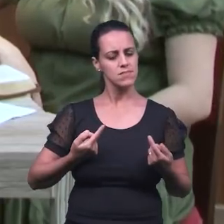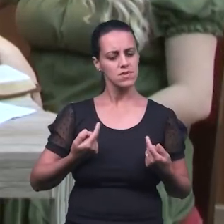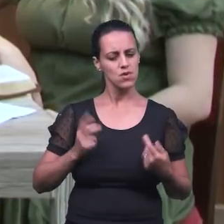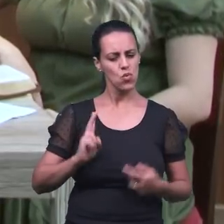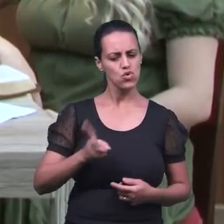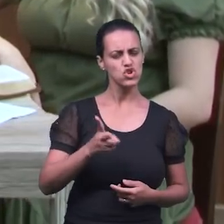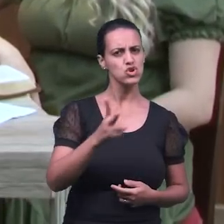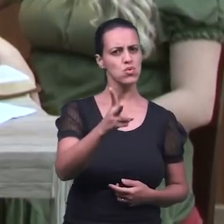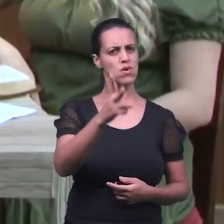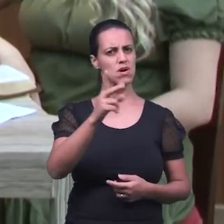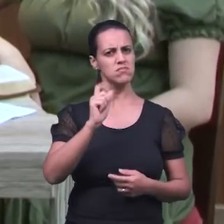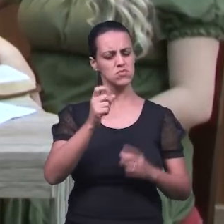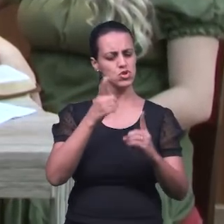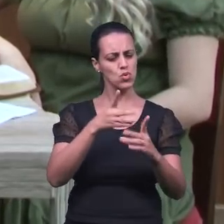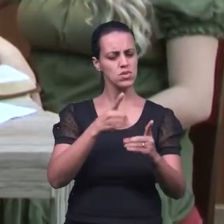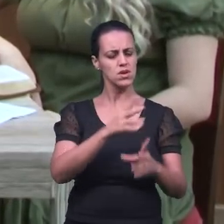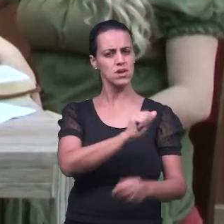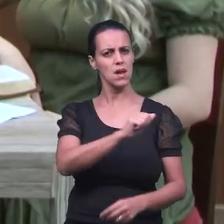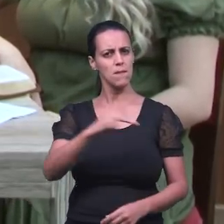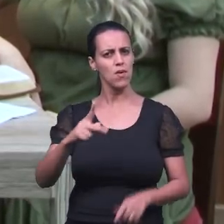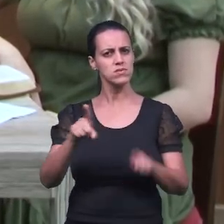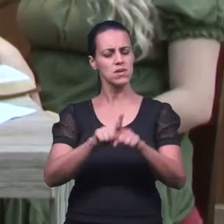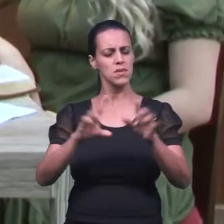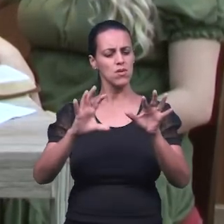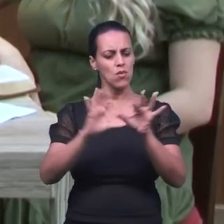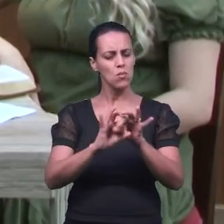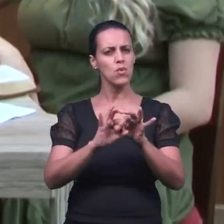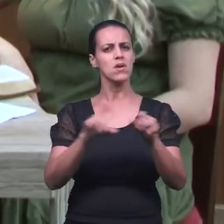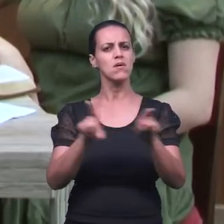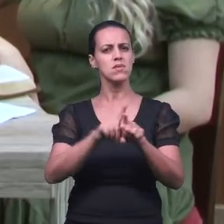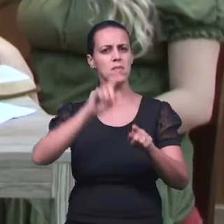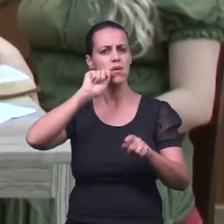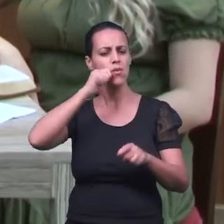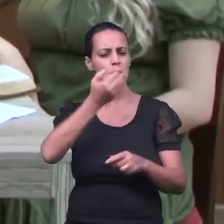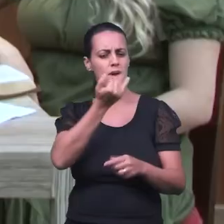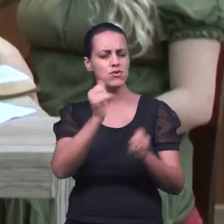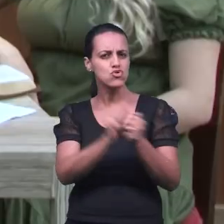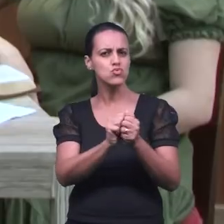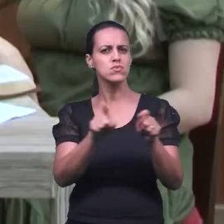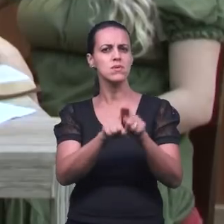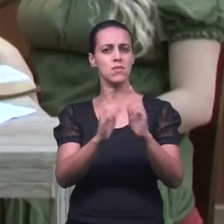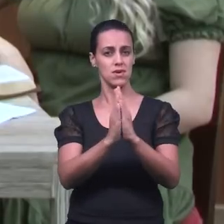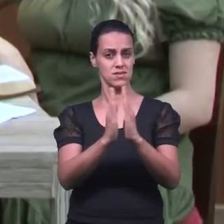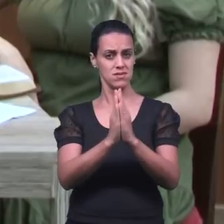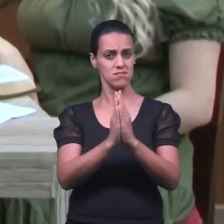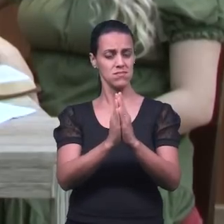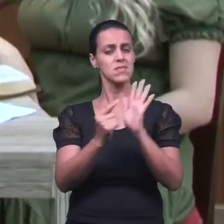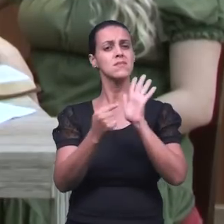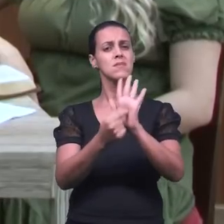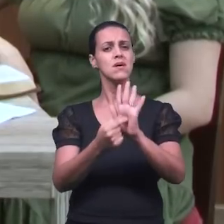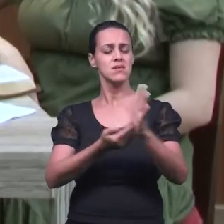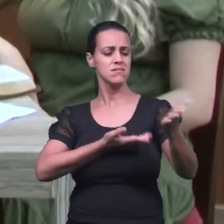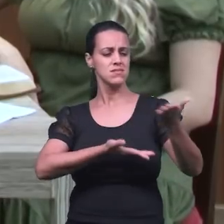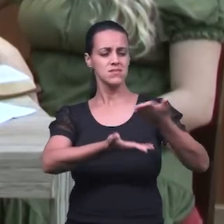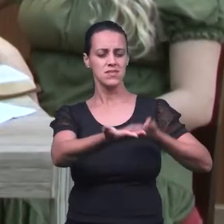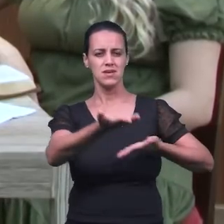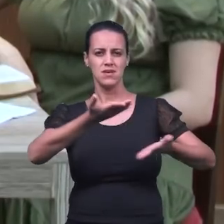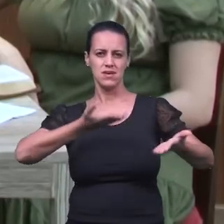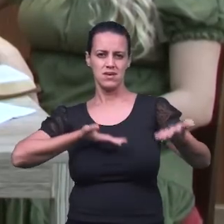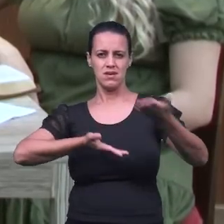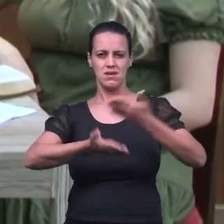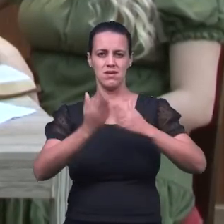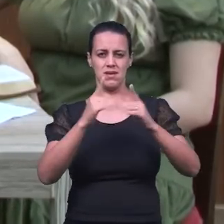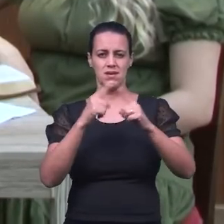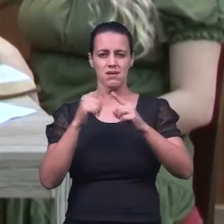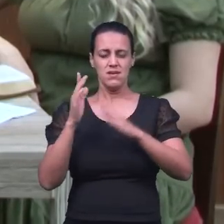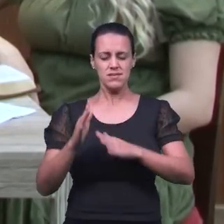dos apóstolos e na comunhão e no partir do pão e nas orações. Então fala justamente sobre essa troca vice-versa entre a